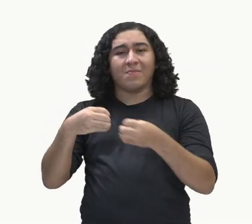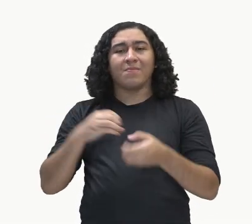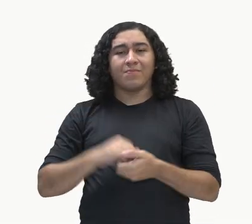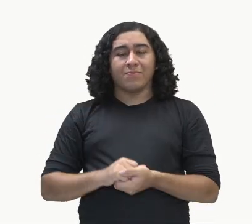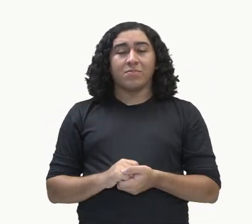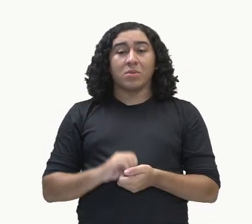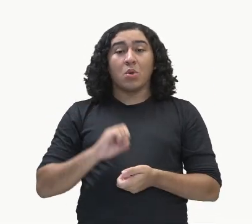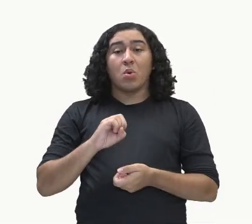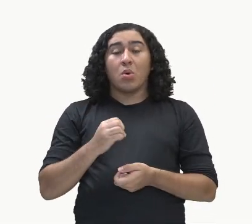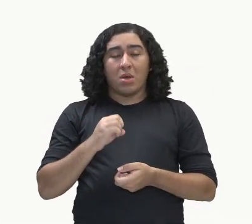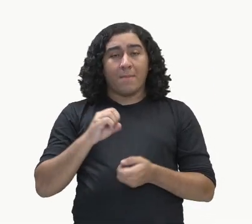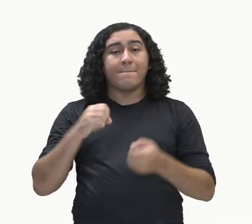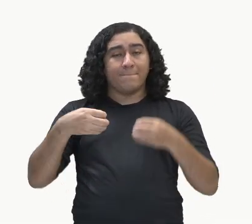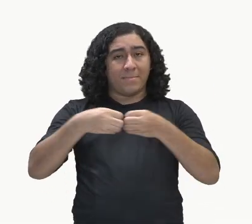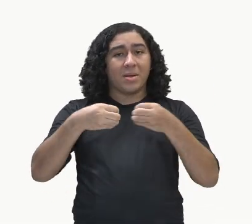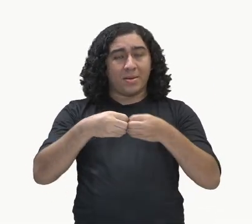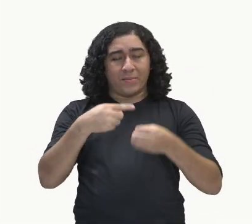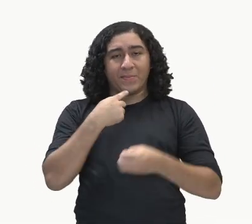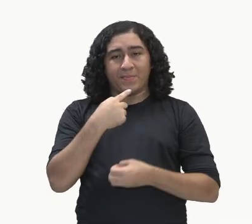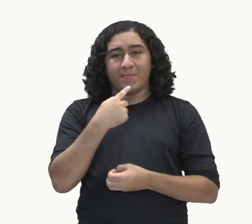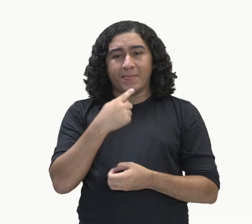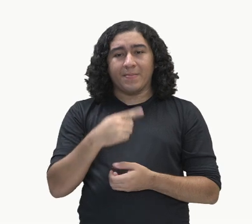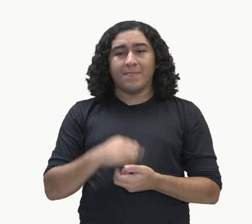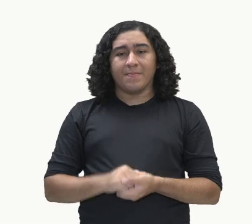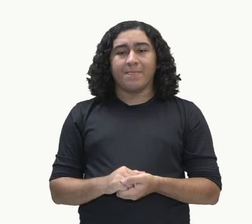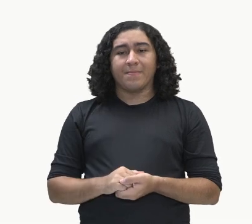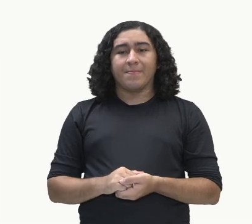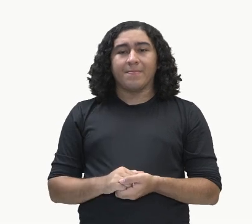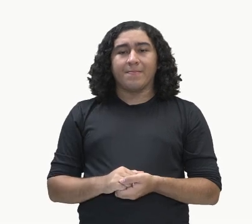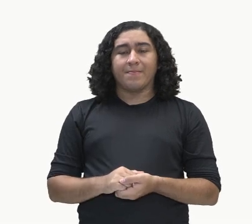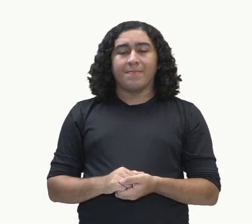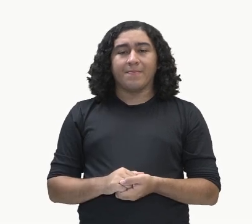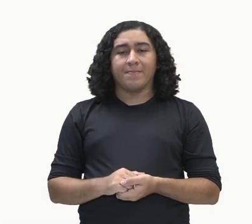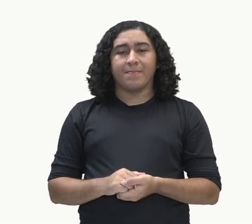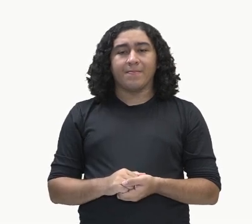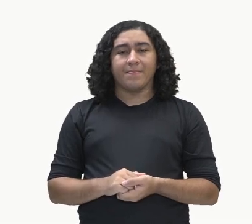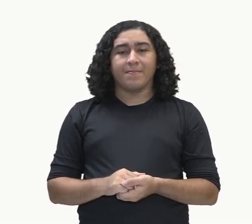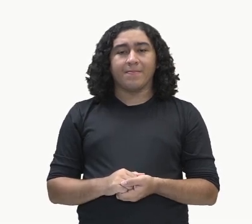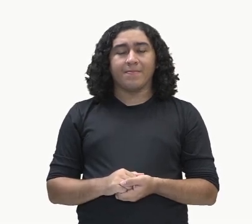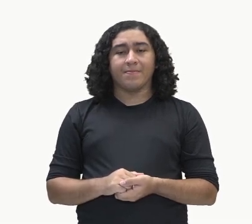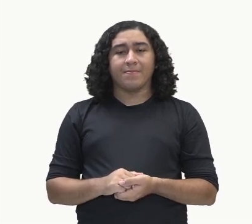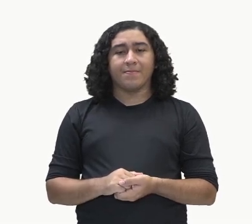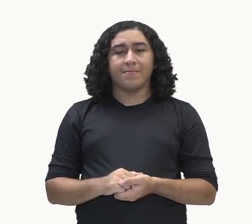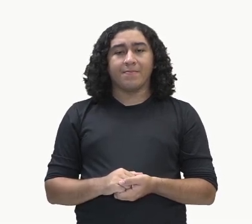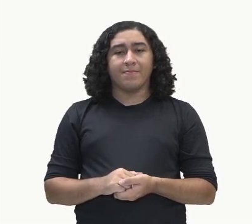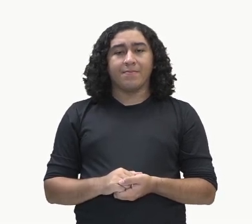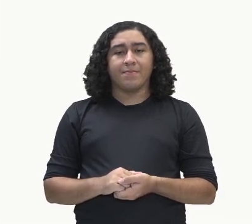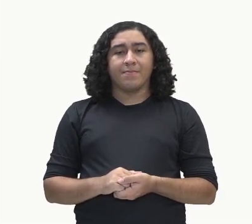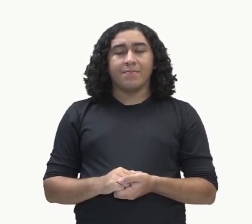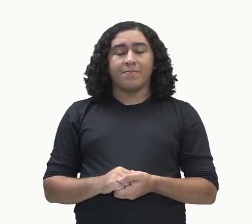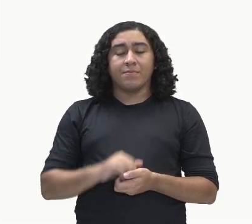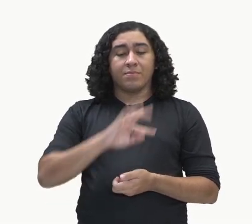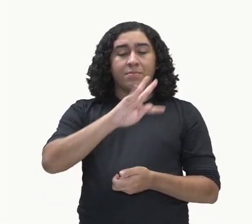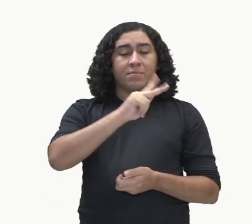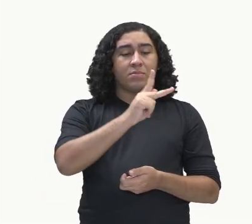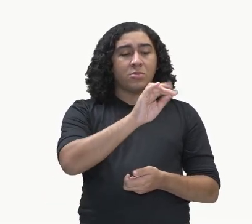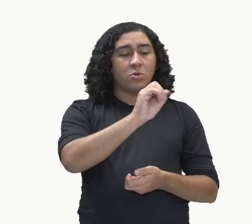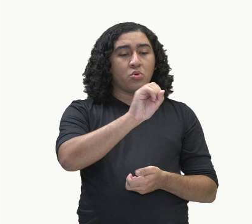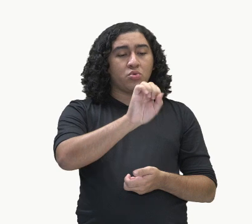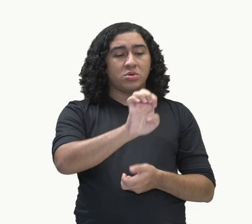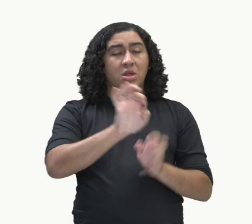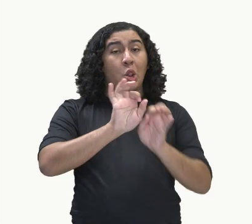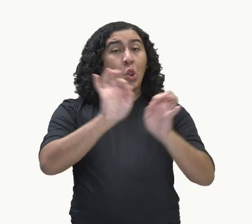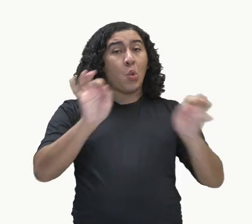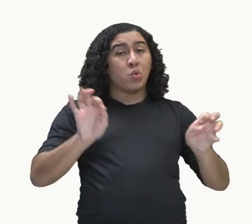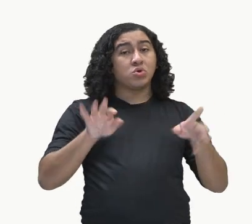ou próximo. Bom, se o those é para coisas que estão longe de nós, Então, quem é que vai utilizar aqui,